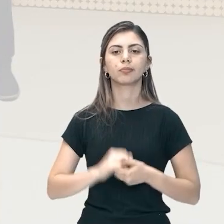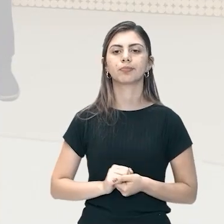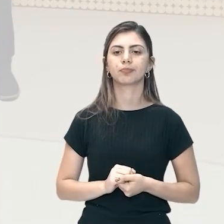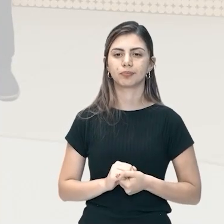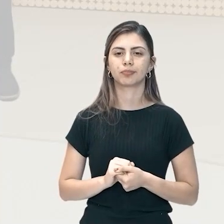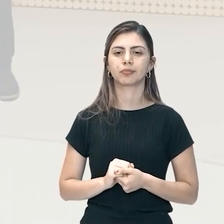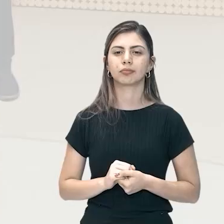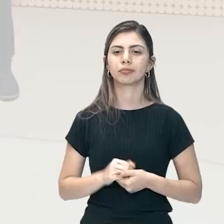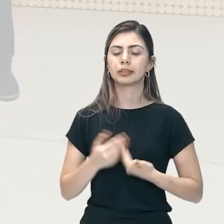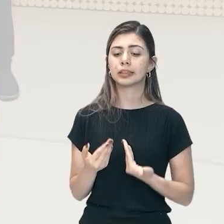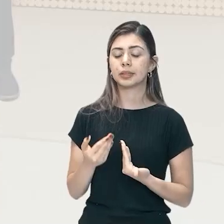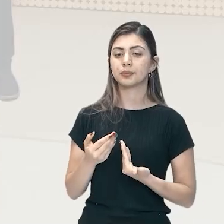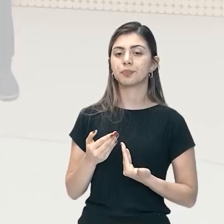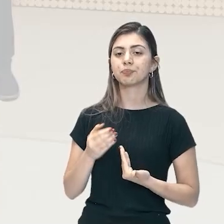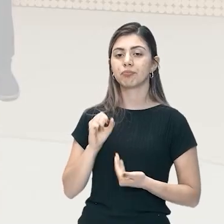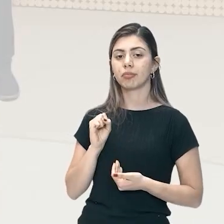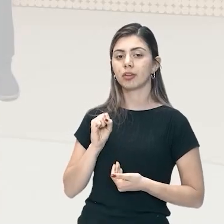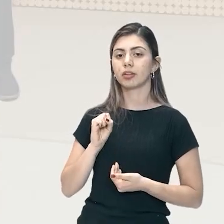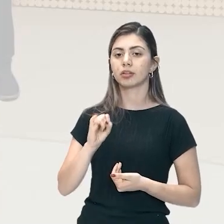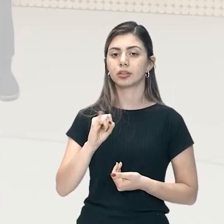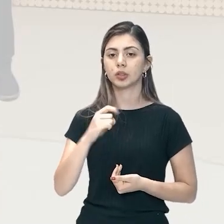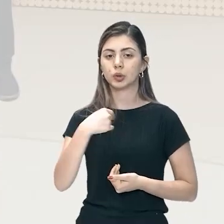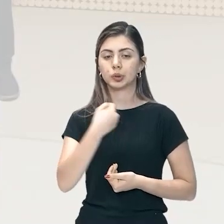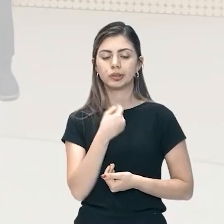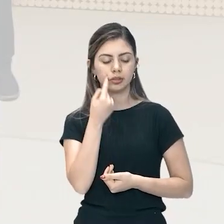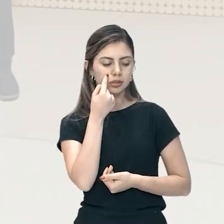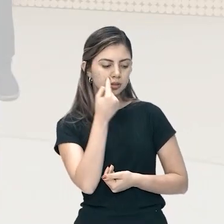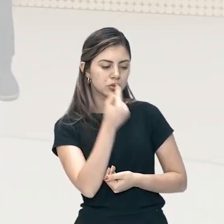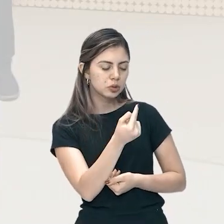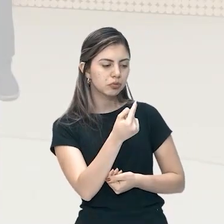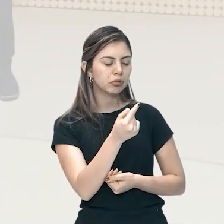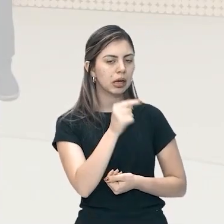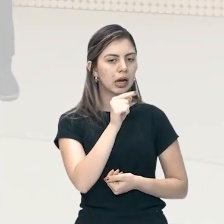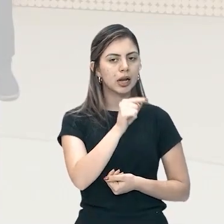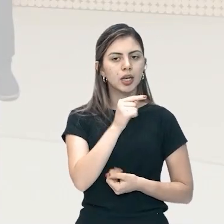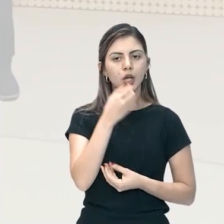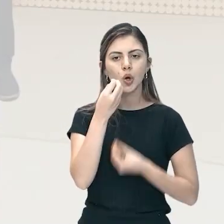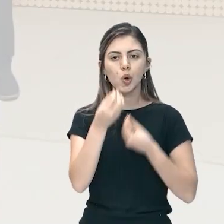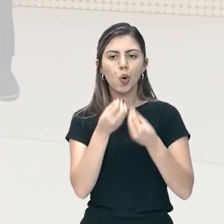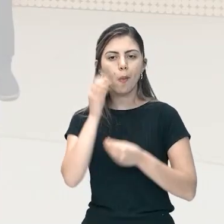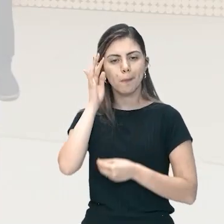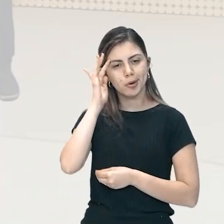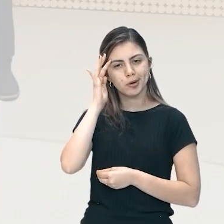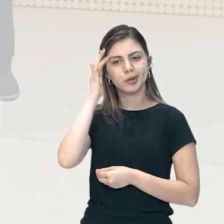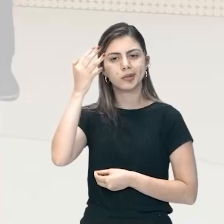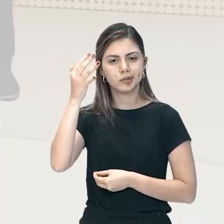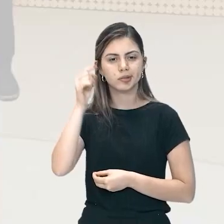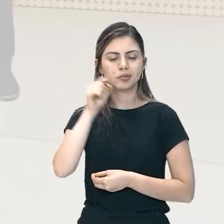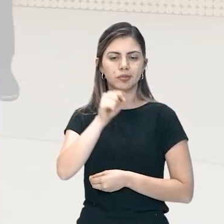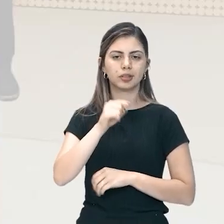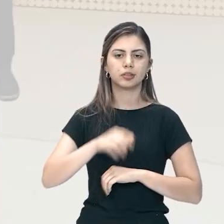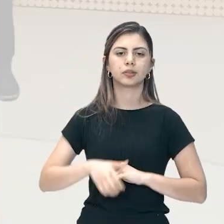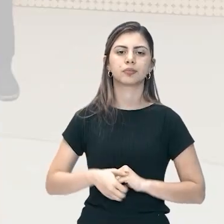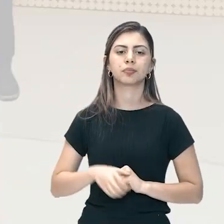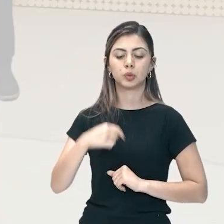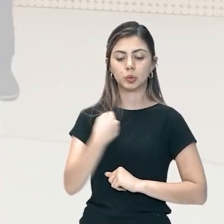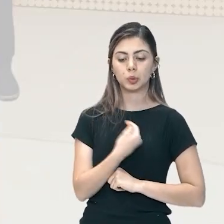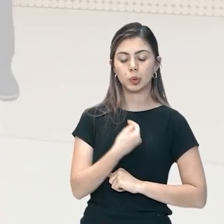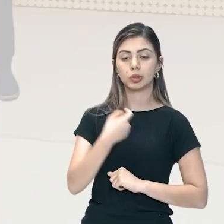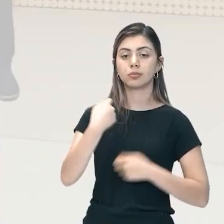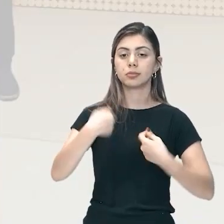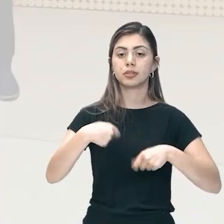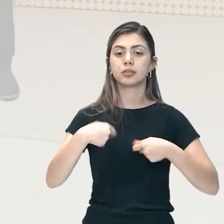aí fazer essa observação da correção da imagem, a gente precisa,